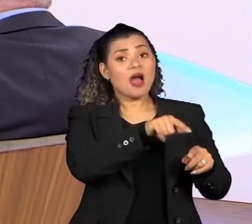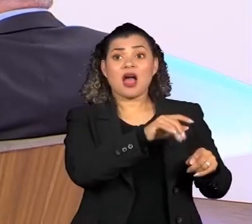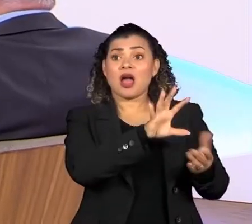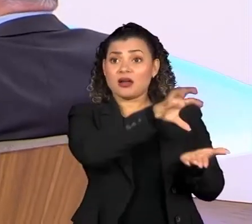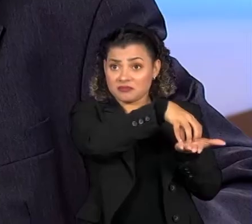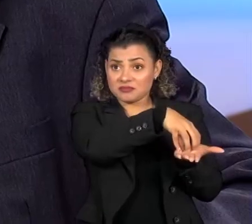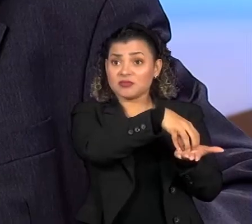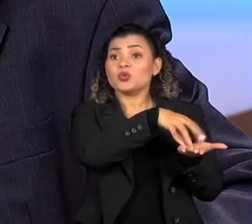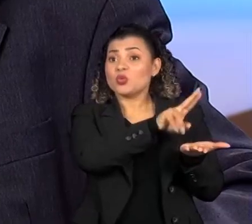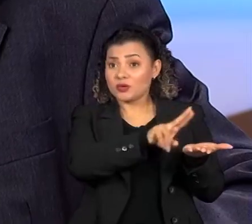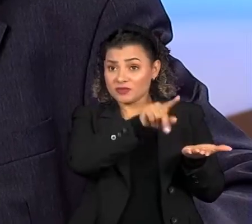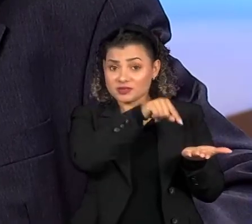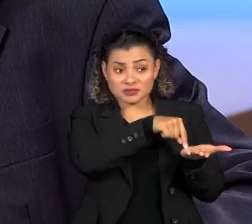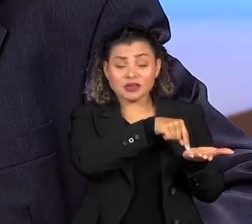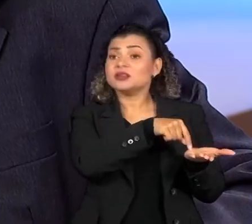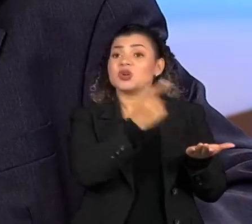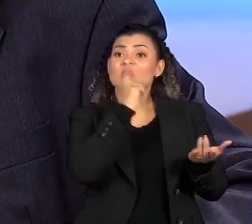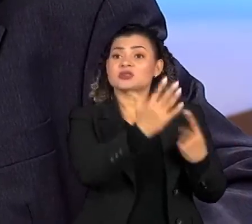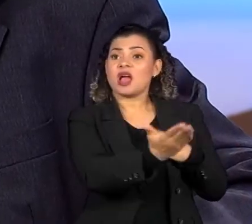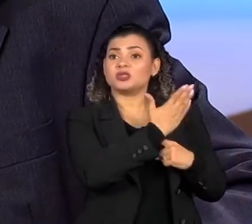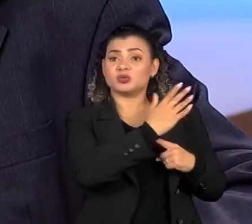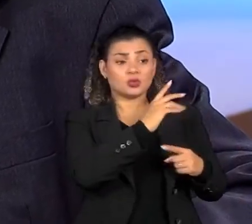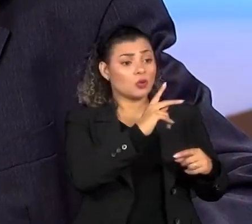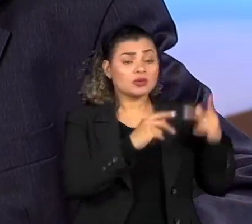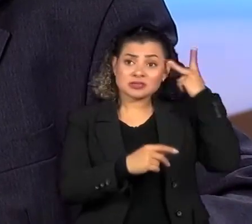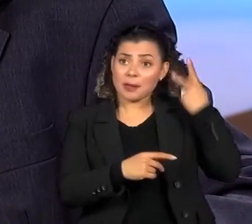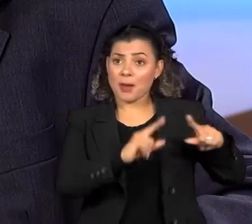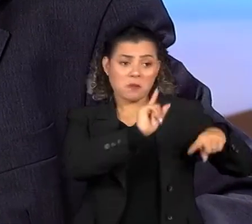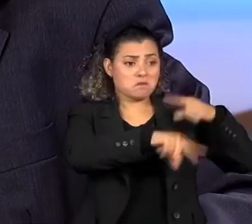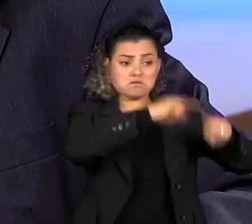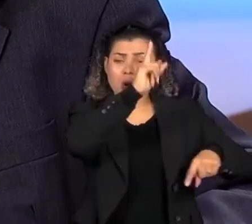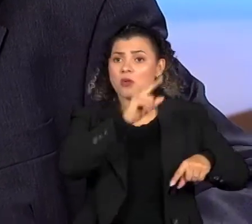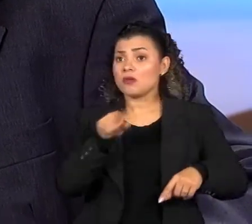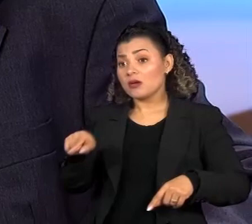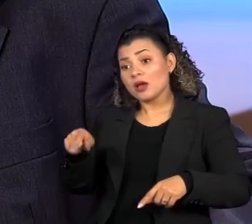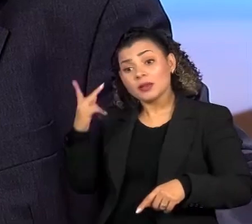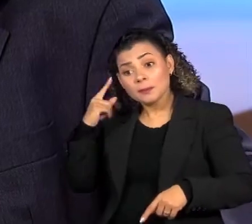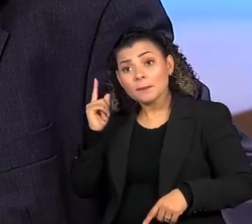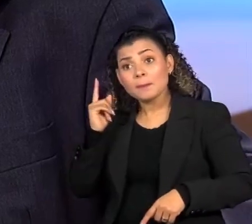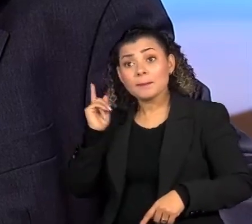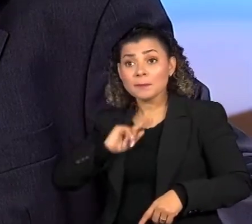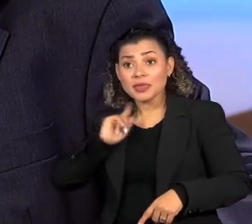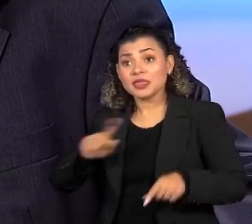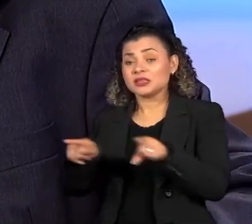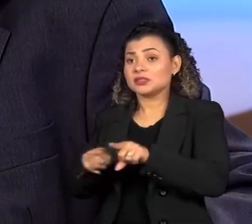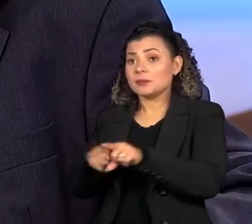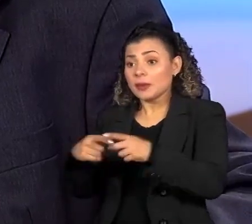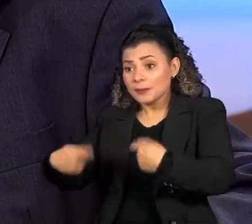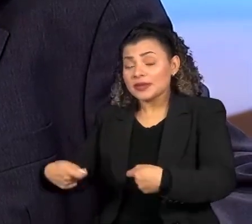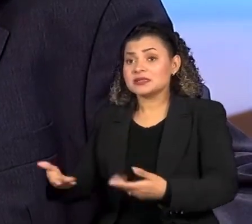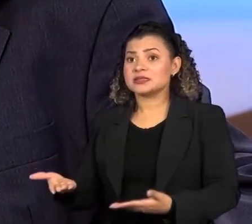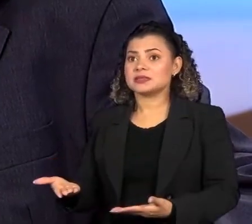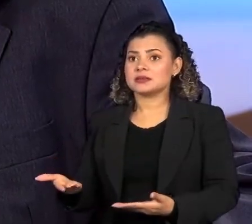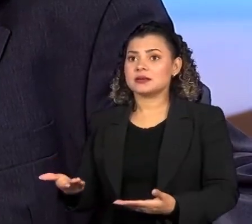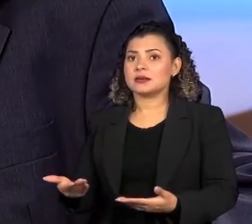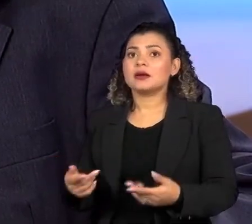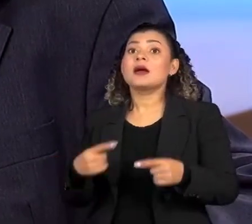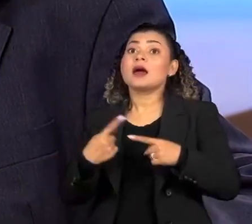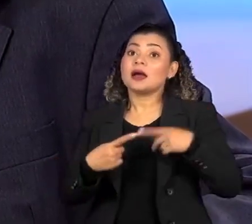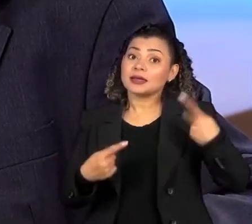tem as Universidades estaduais tem O IPT tem o IAC tem o Butantã quer dizer tem uma estrutura